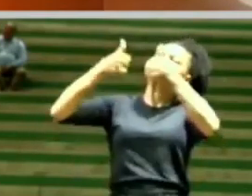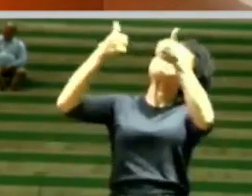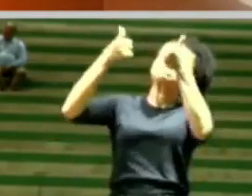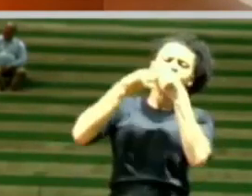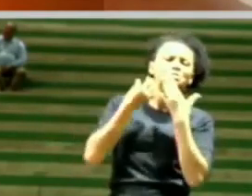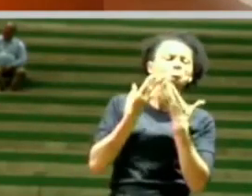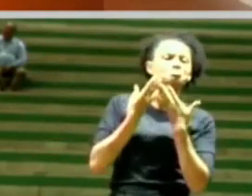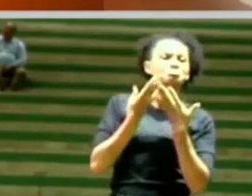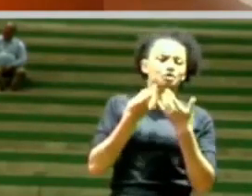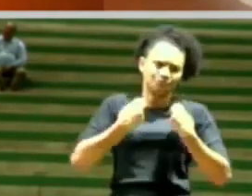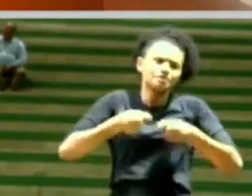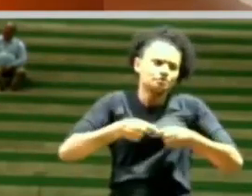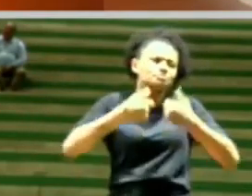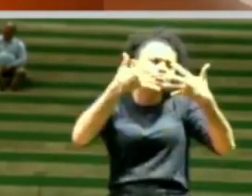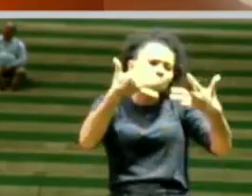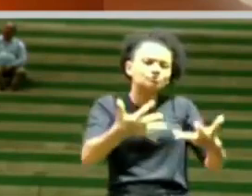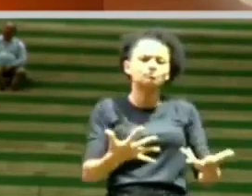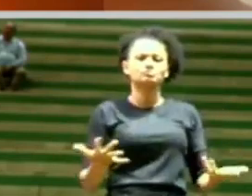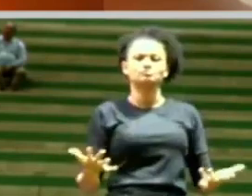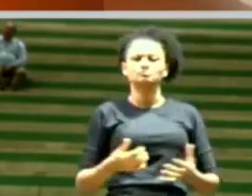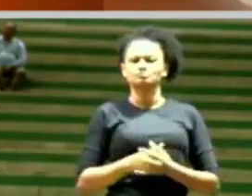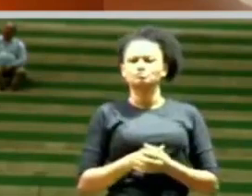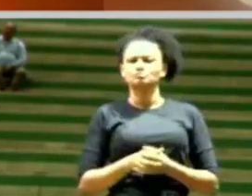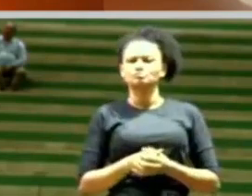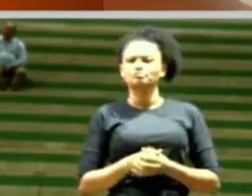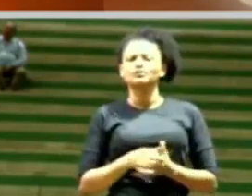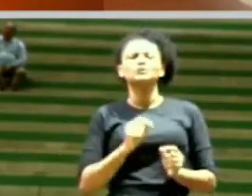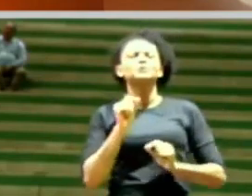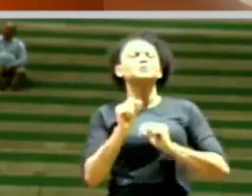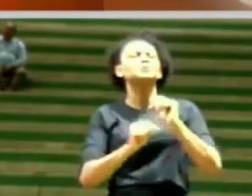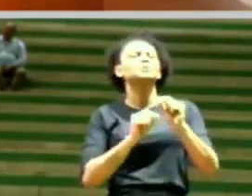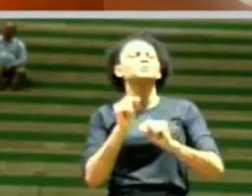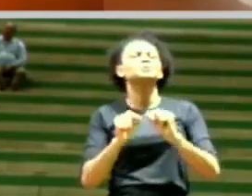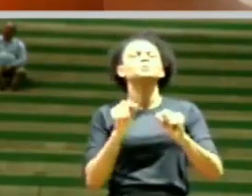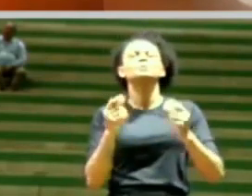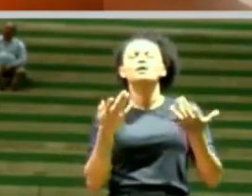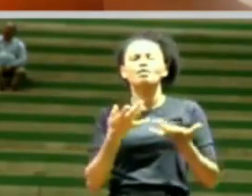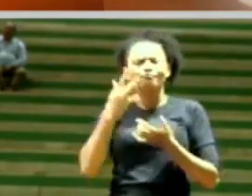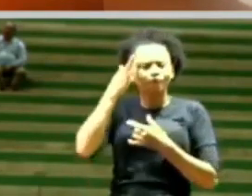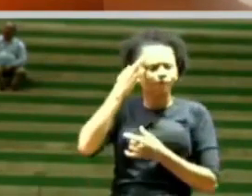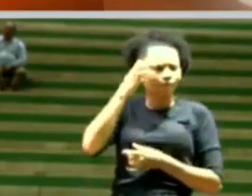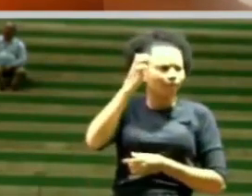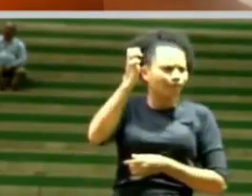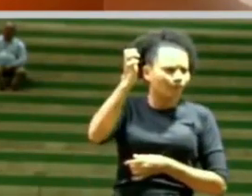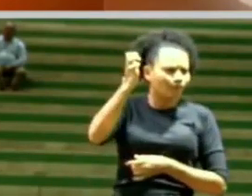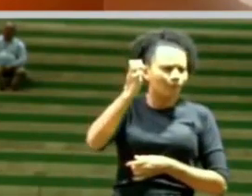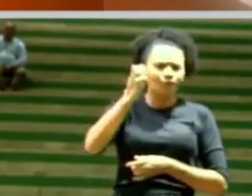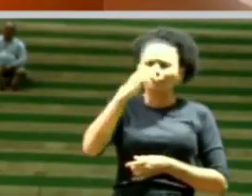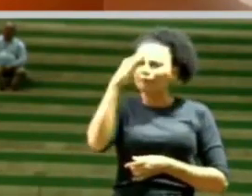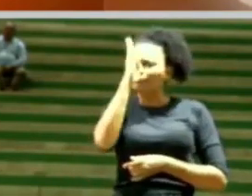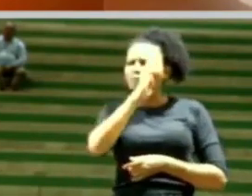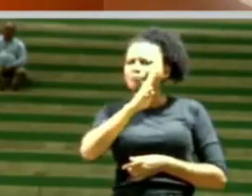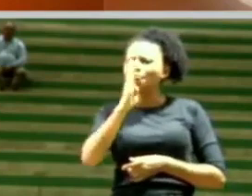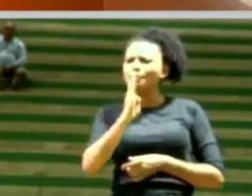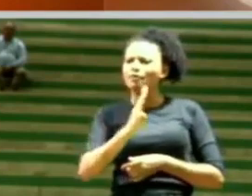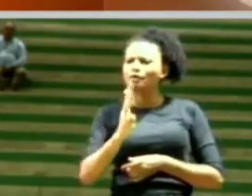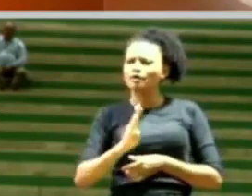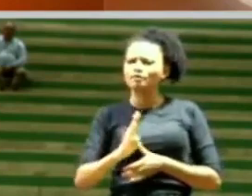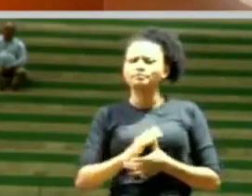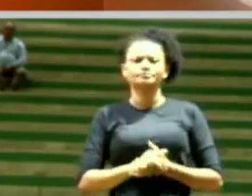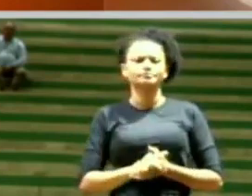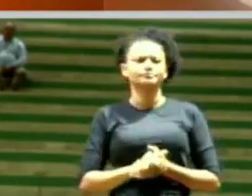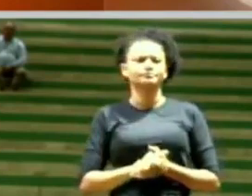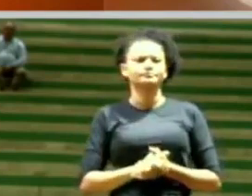Eu preciso dizer. E no que diz respeito à fé no Brasil.